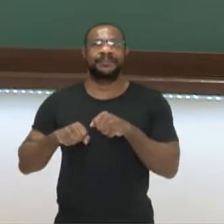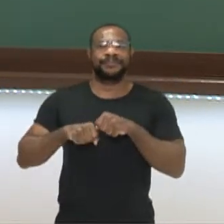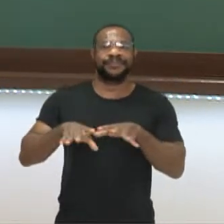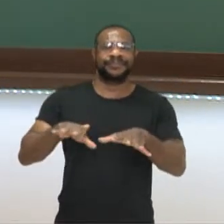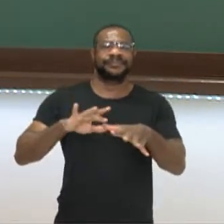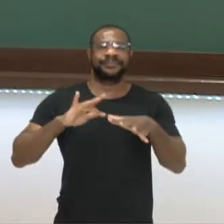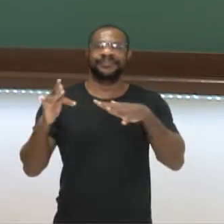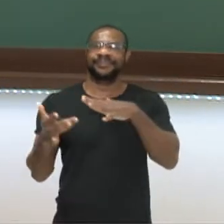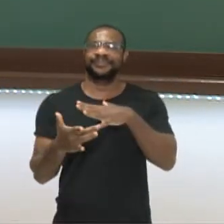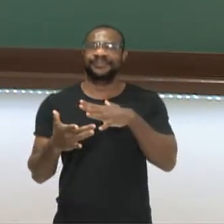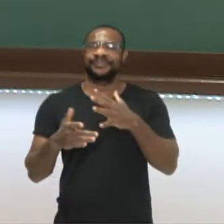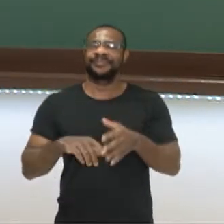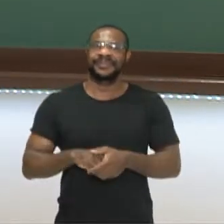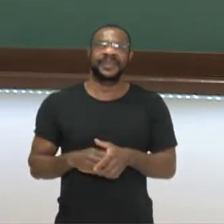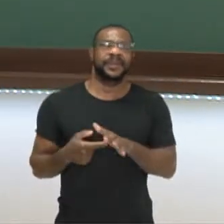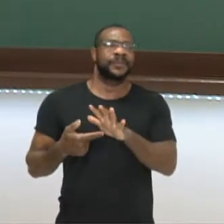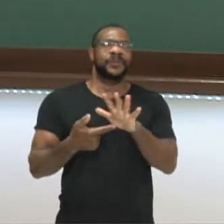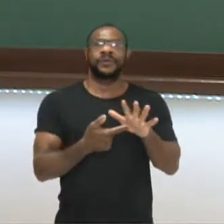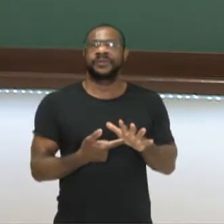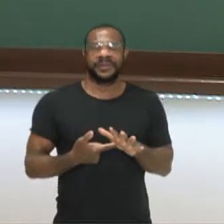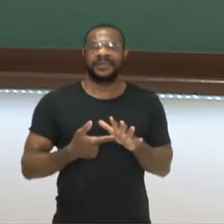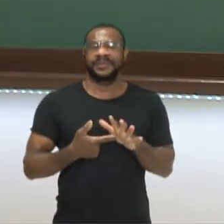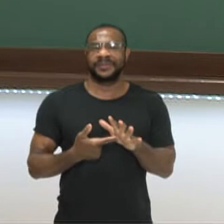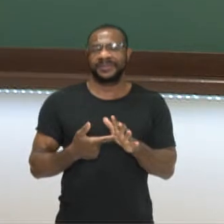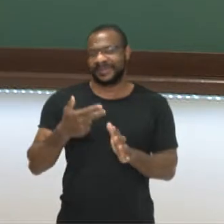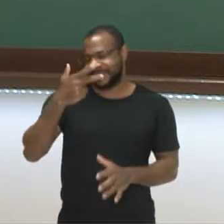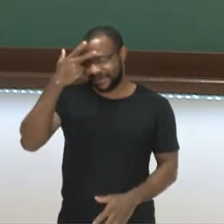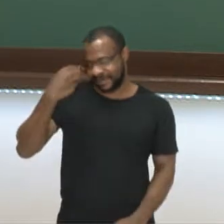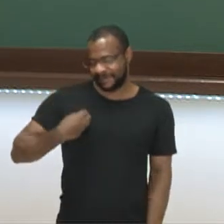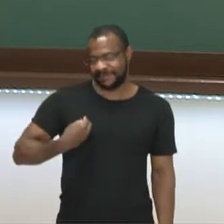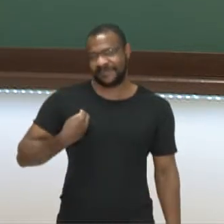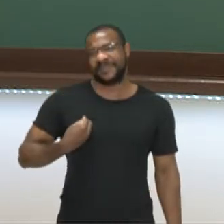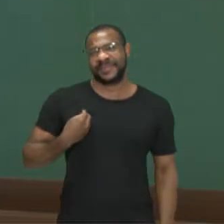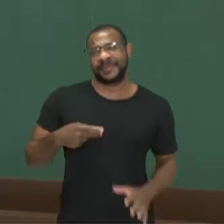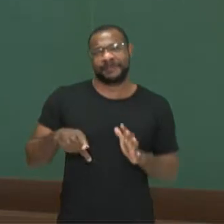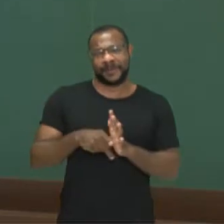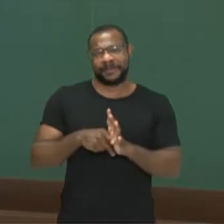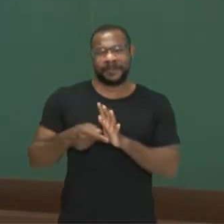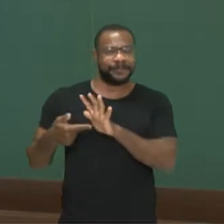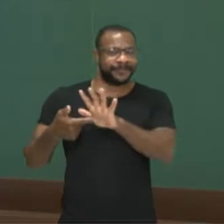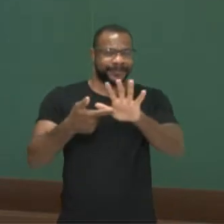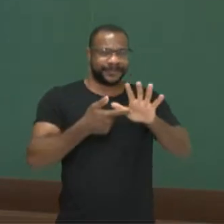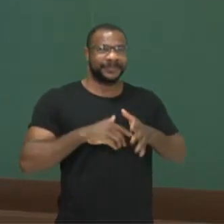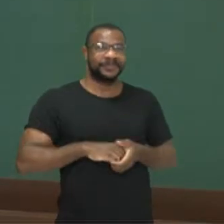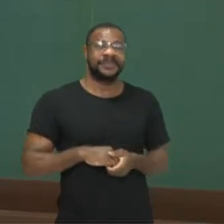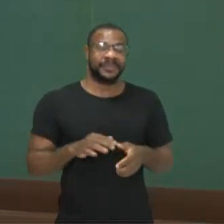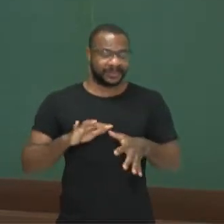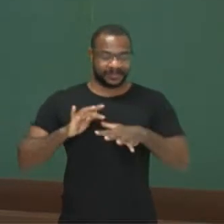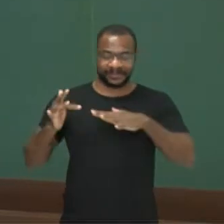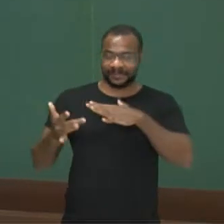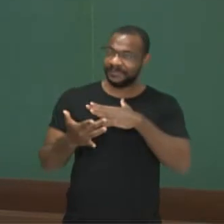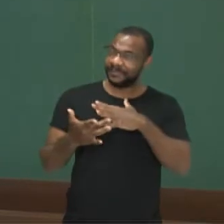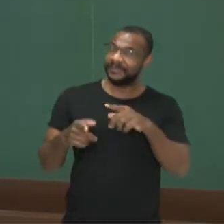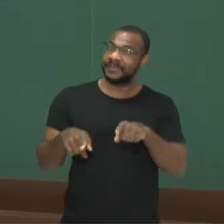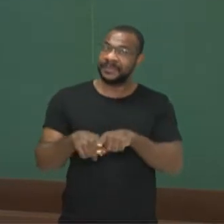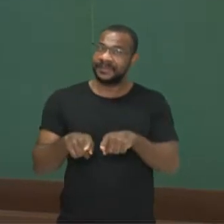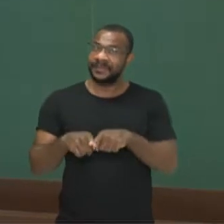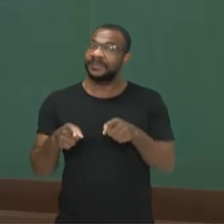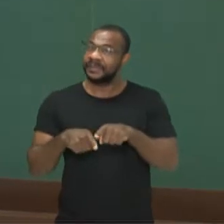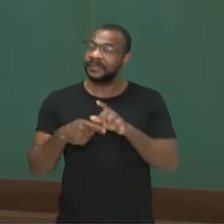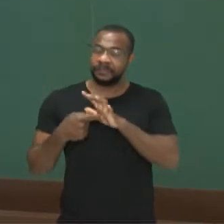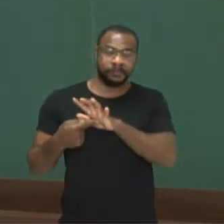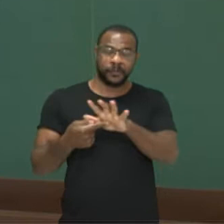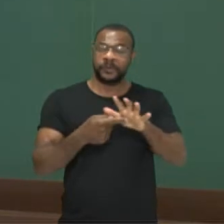sociais, mostrando ali um pouco dela mesmo para os outros. Aliás, nas redes sociais a gente costuma expor muitas